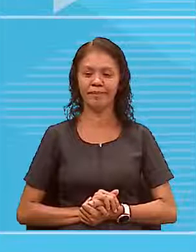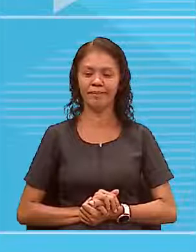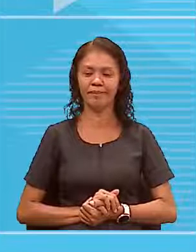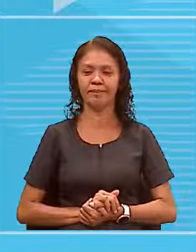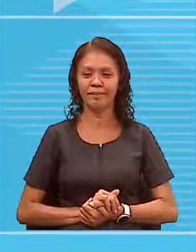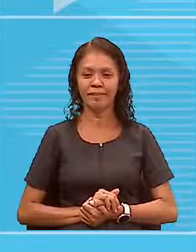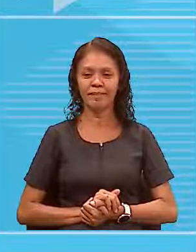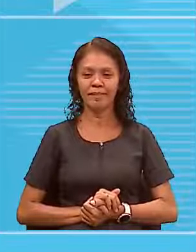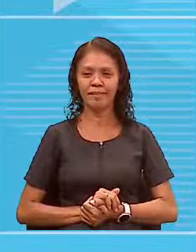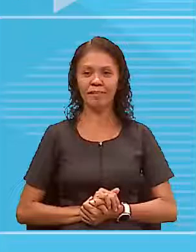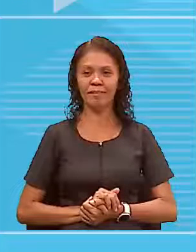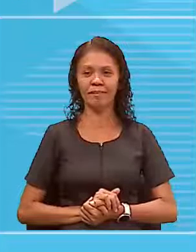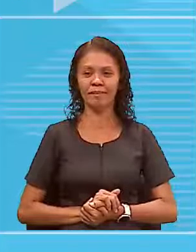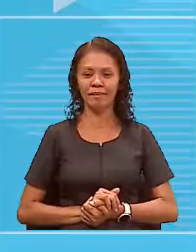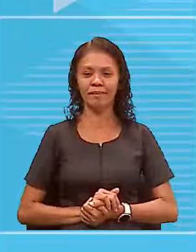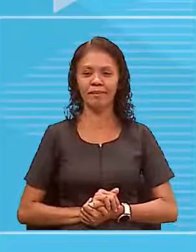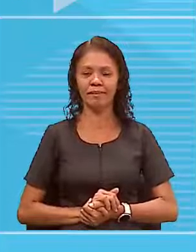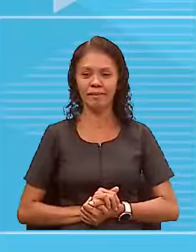Vocês conseguiram compreender?